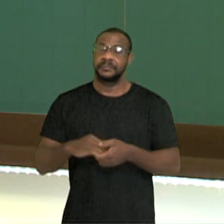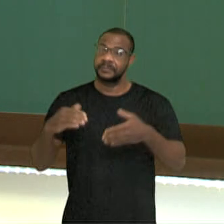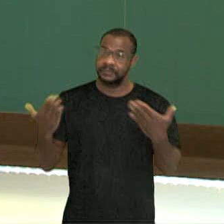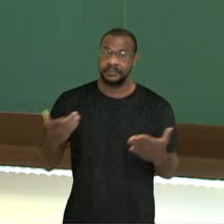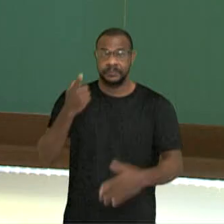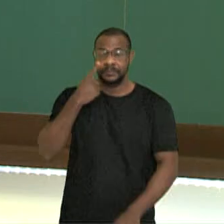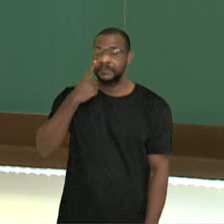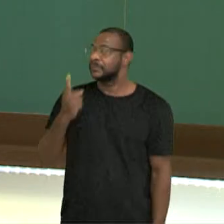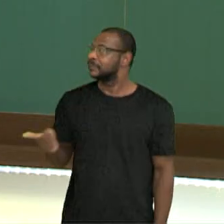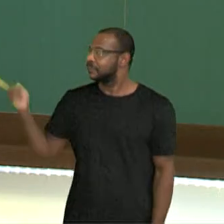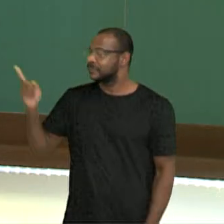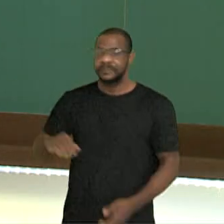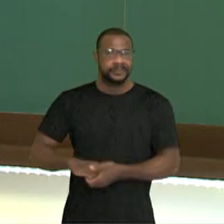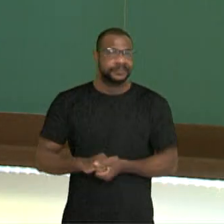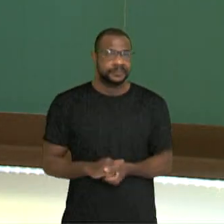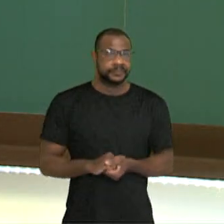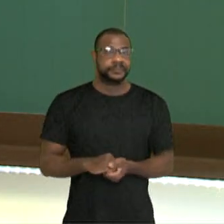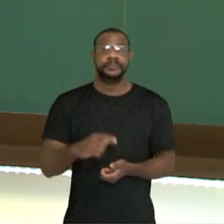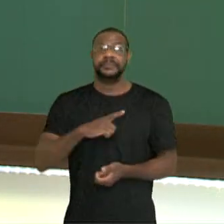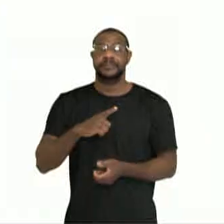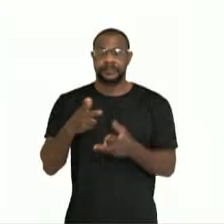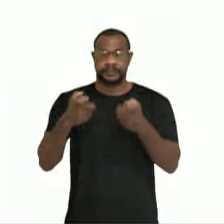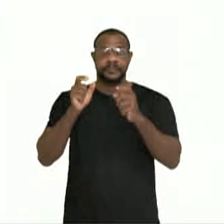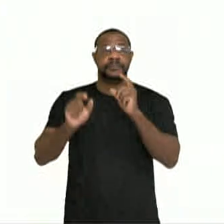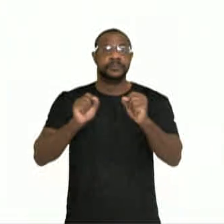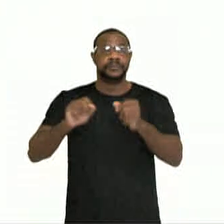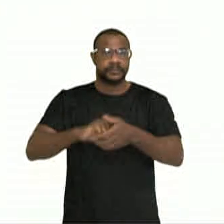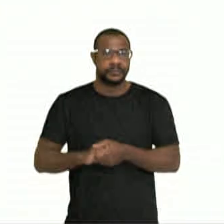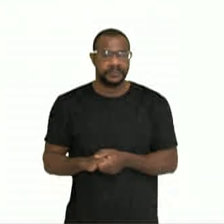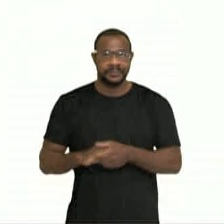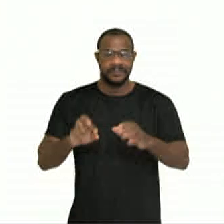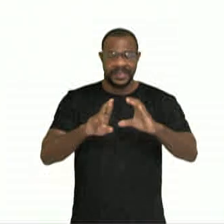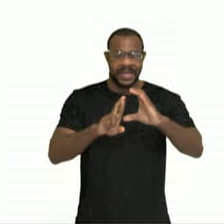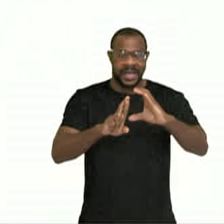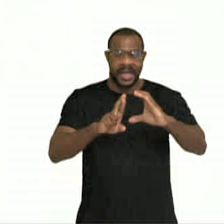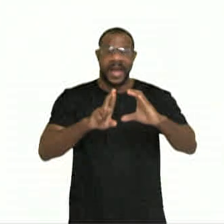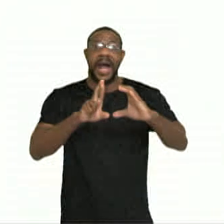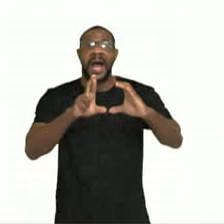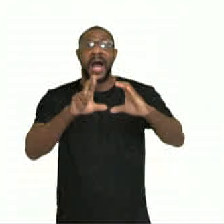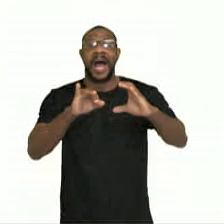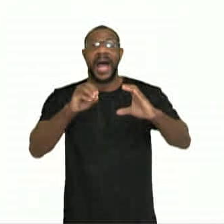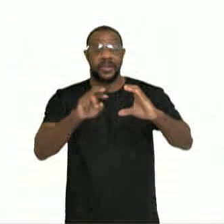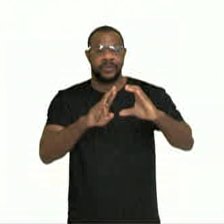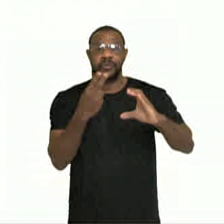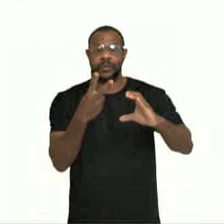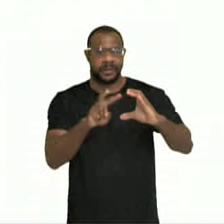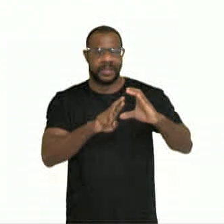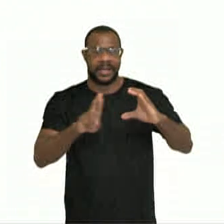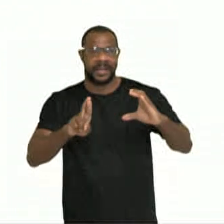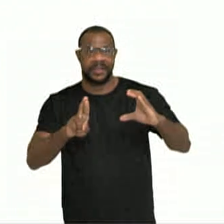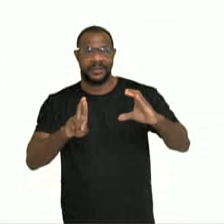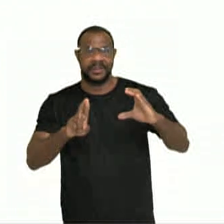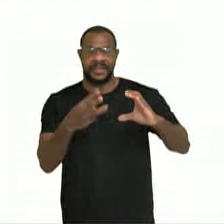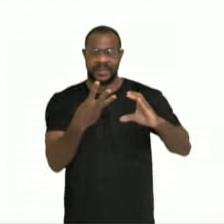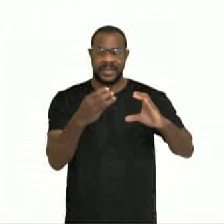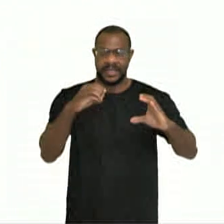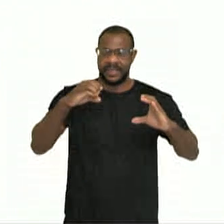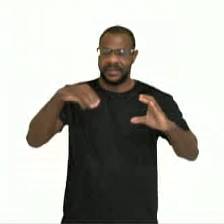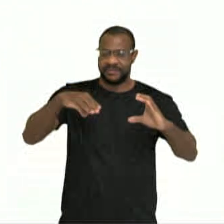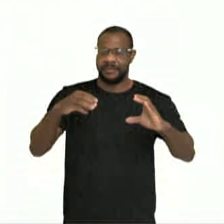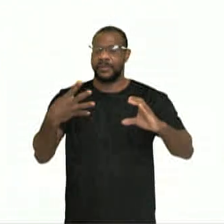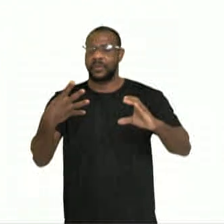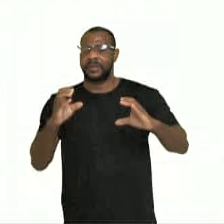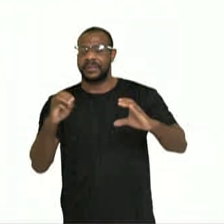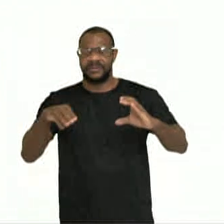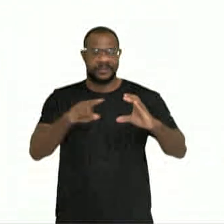Então vamos lá, pessoal. Então aqui, o que a gente tem que olhar? Os dois raios, aqui 3 centímetros, aqui 4 centímetros. Então, basicamente, o que basta